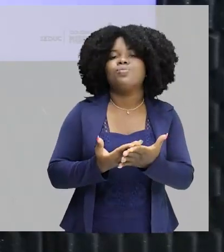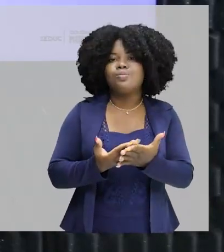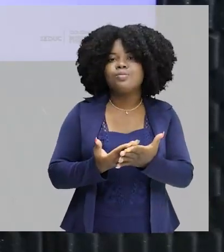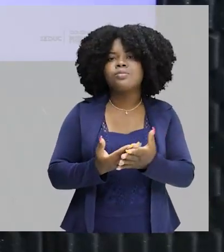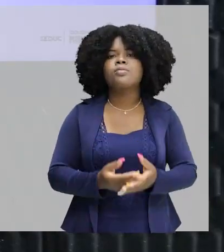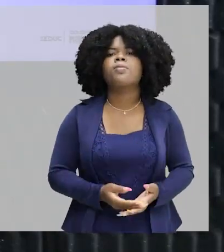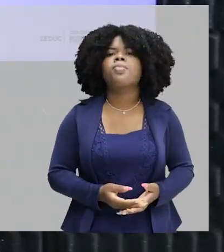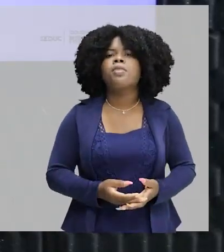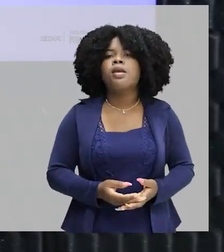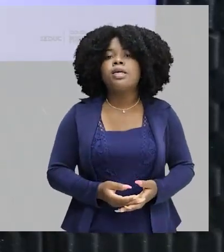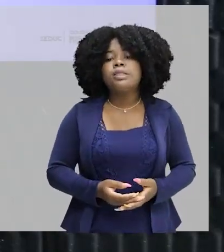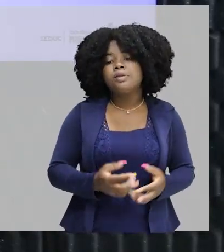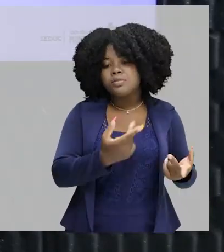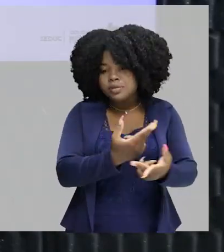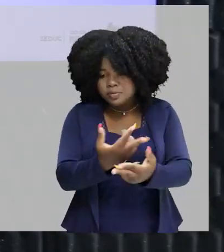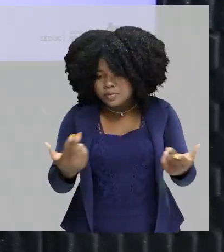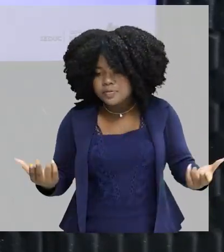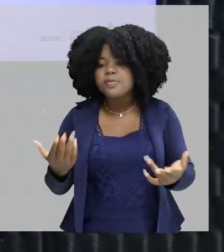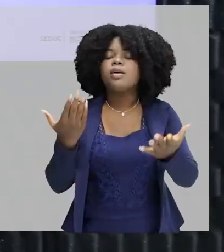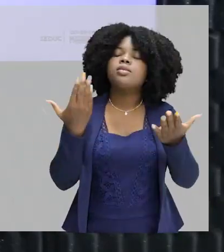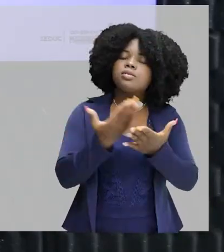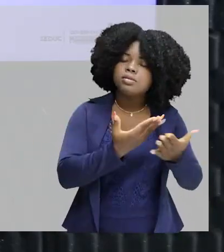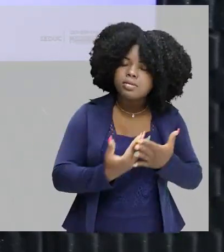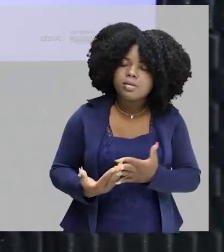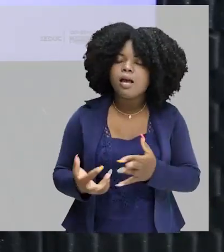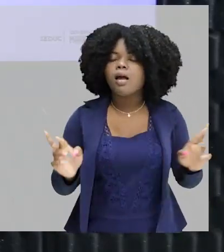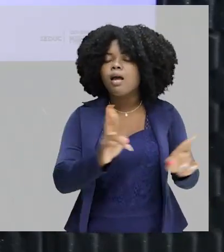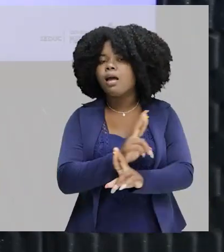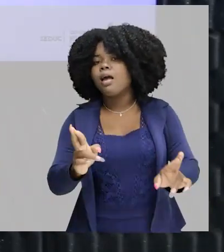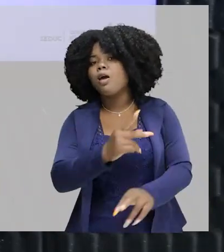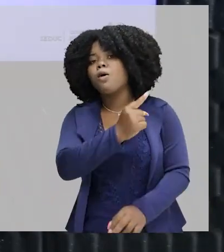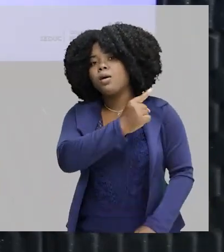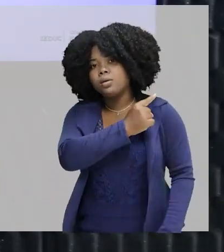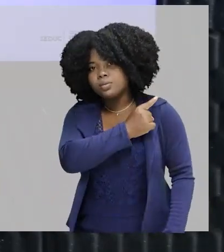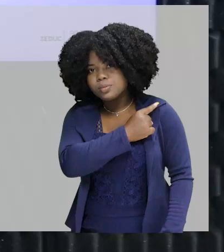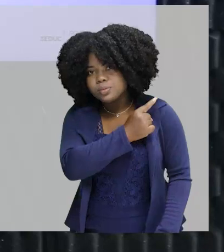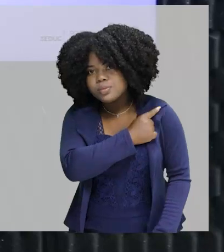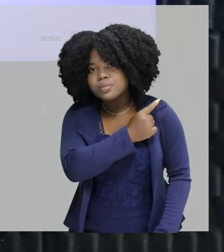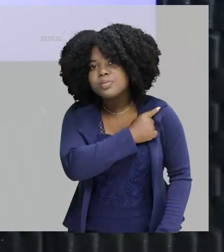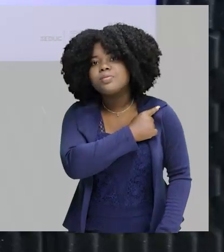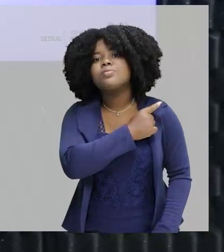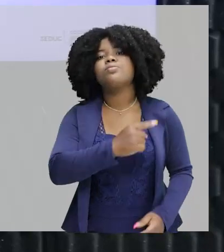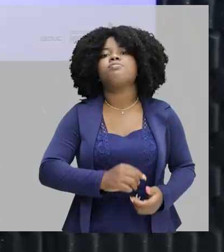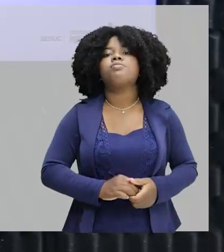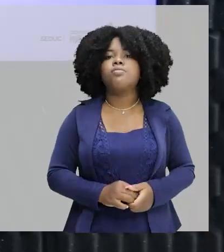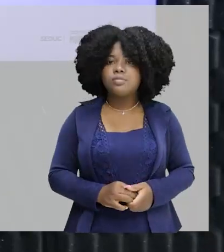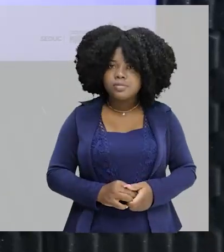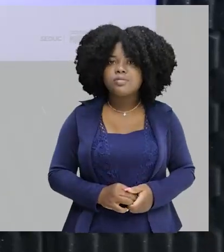Bom, estamos em uma série de aulas relacionadas ao primeiro ano do ensino médio,